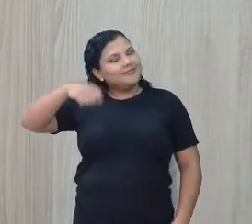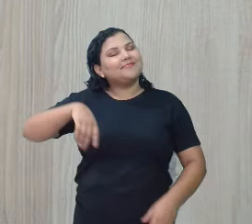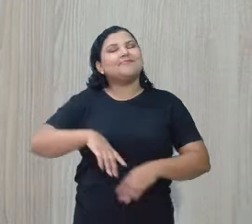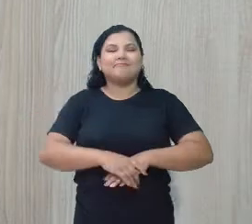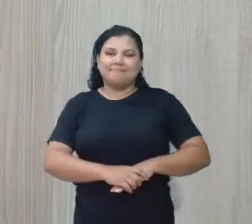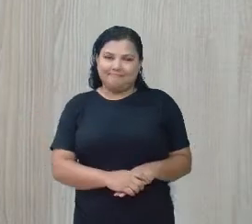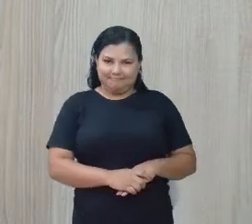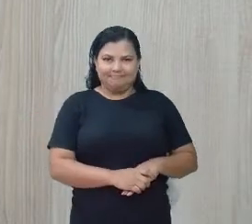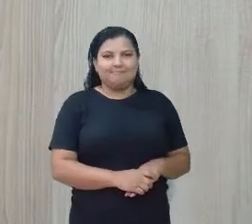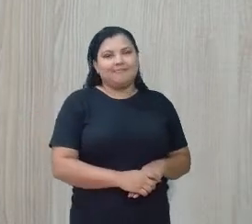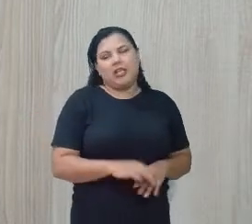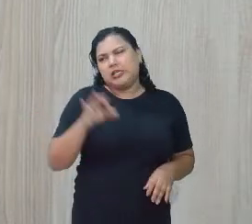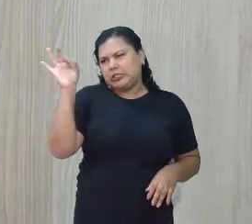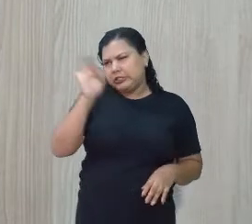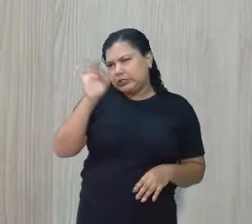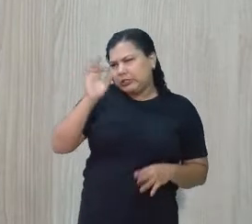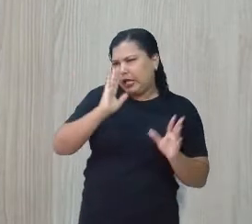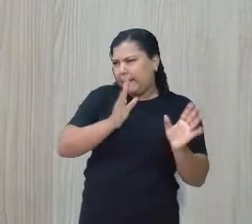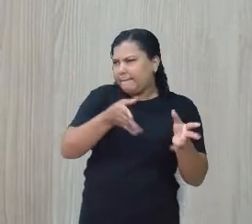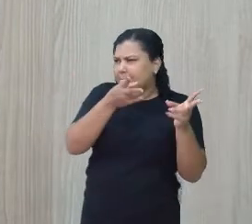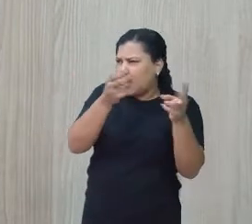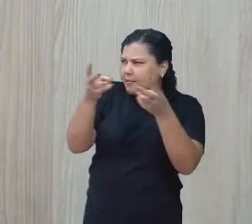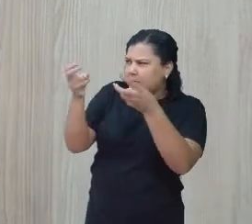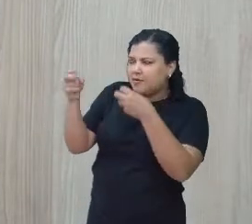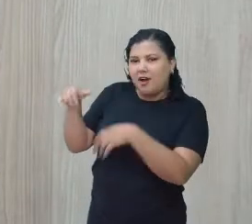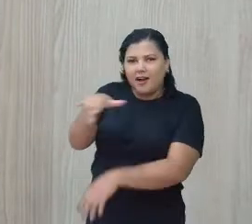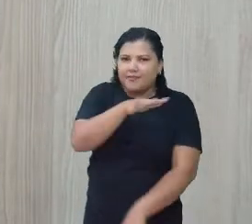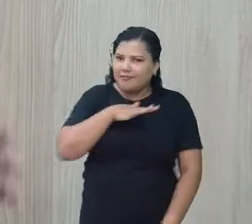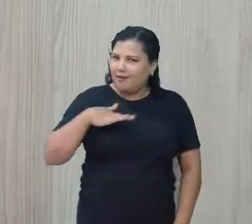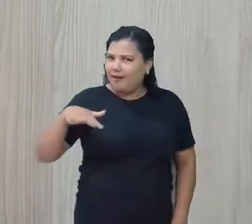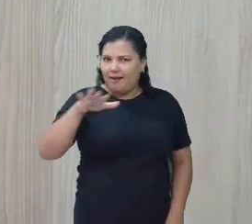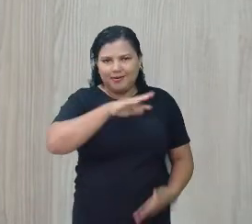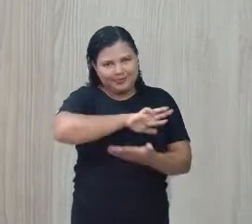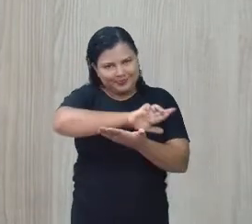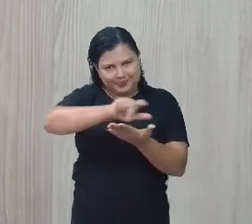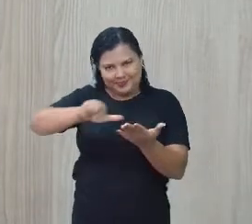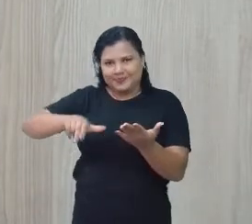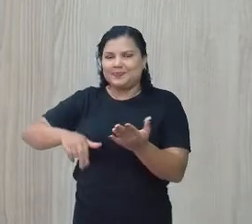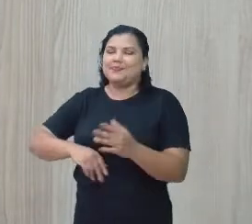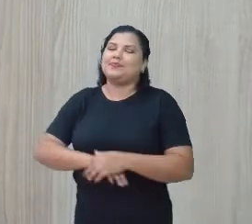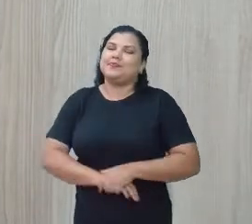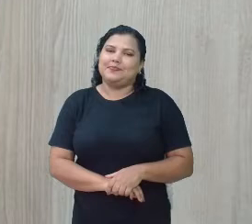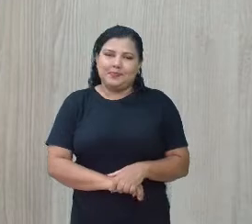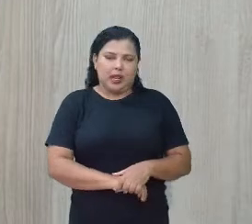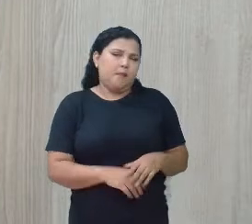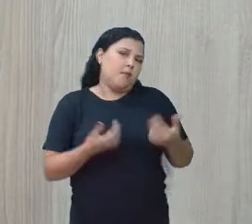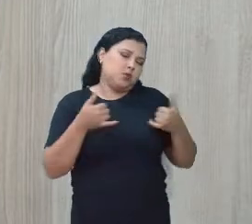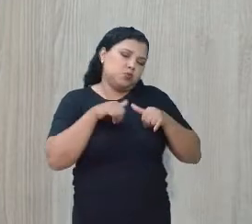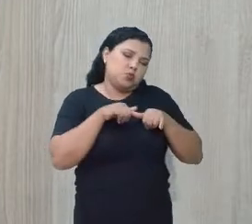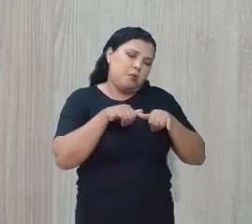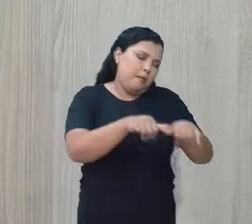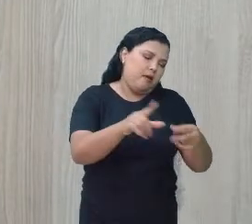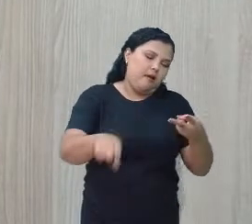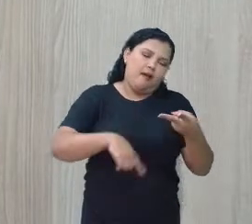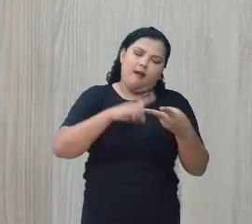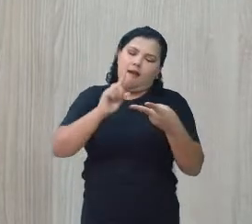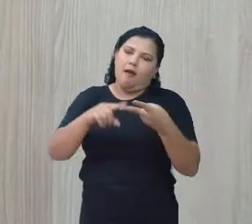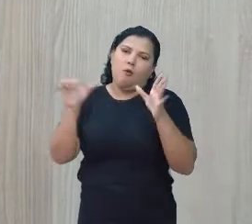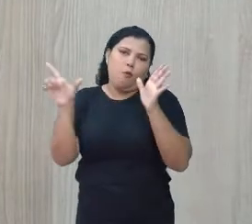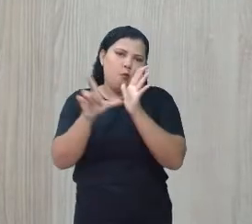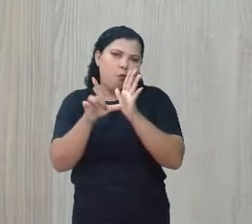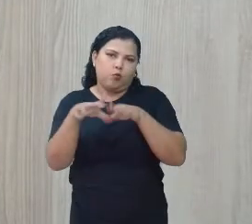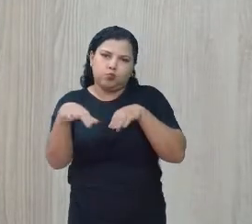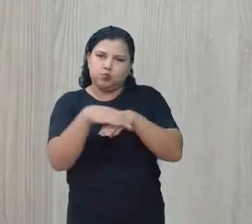via esse símbolo aí por todo lugar que você anda, você vai ver, seja no supermercado, seja numa loja